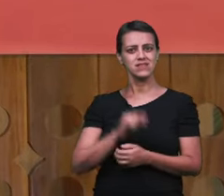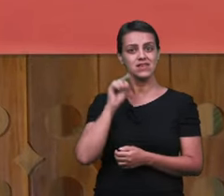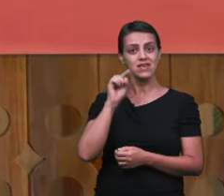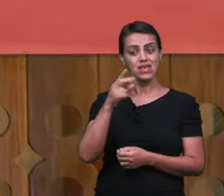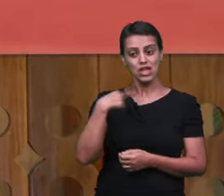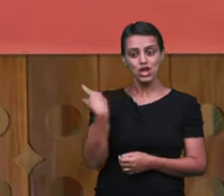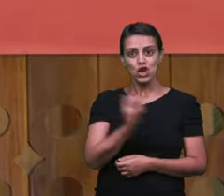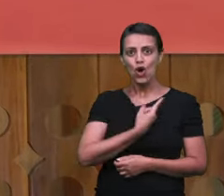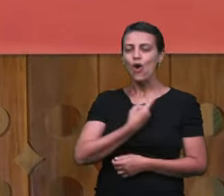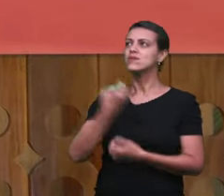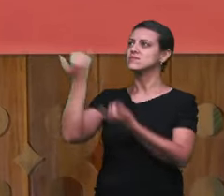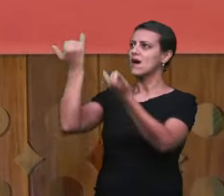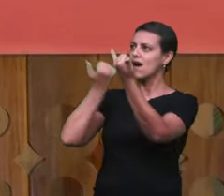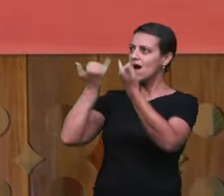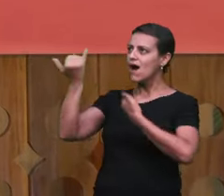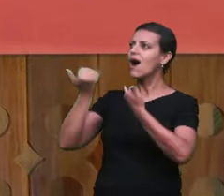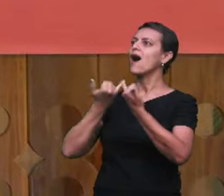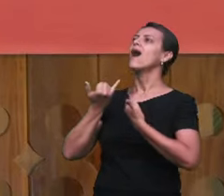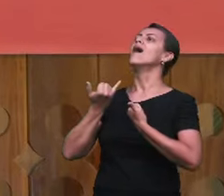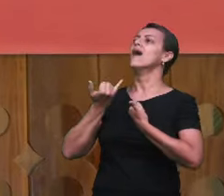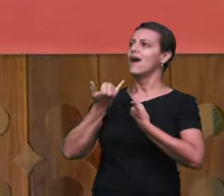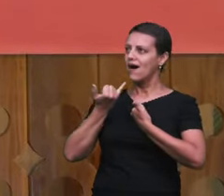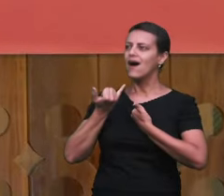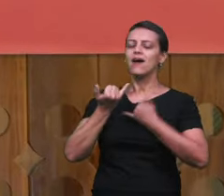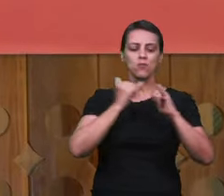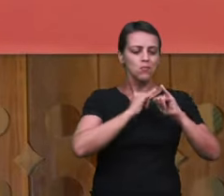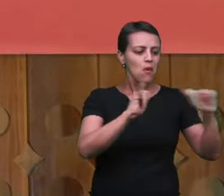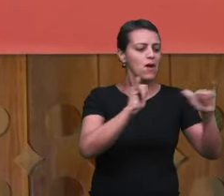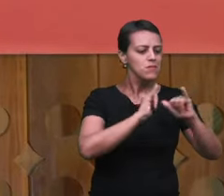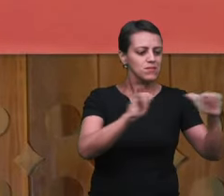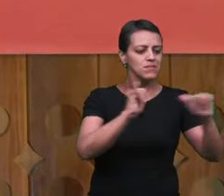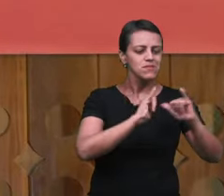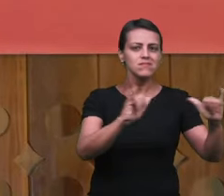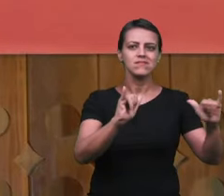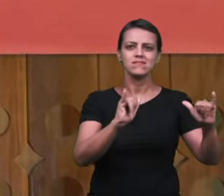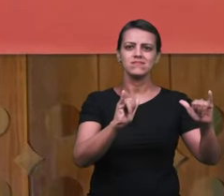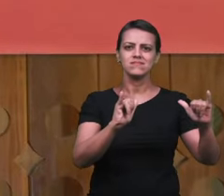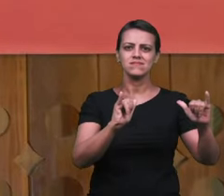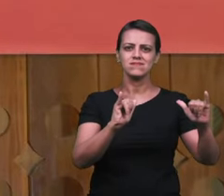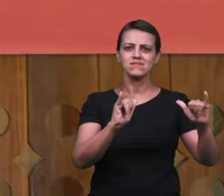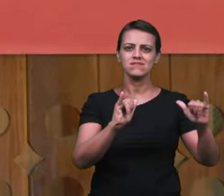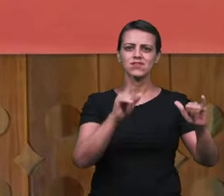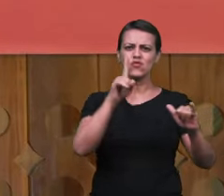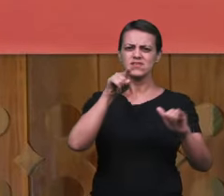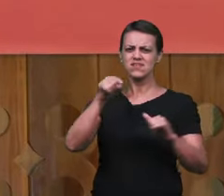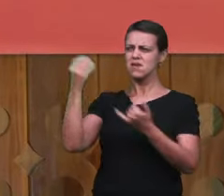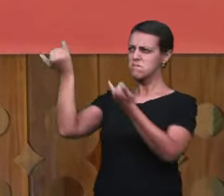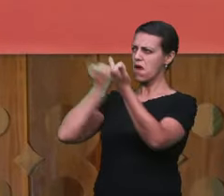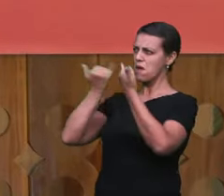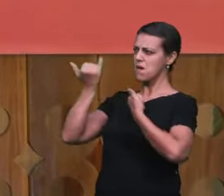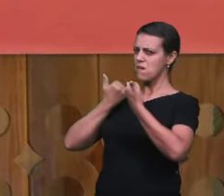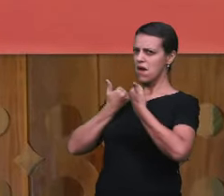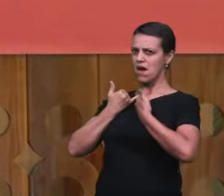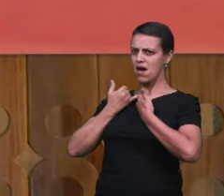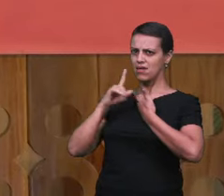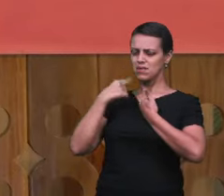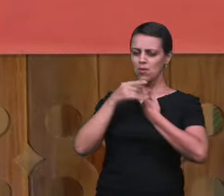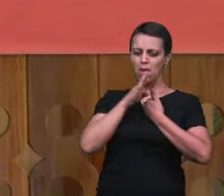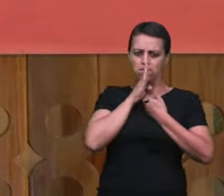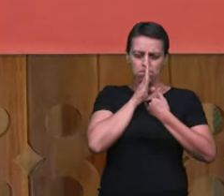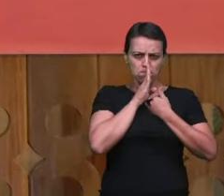longe, você não tem nada de obra, você tem conversa, você tem religião, sou da Maranata. Que Maranata, o